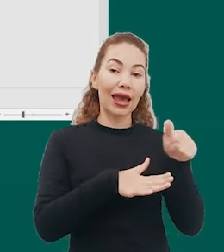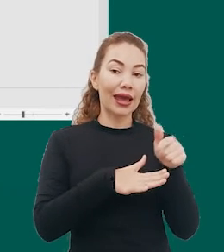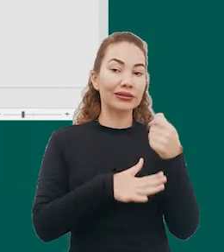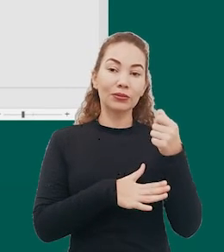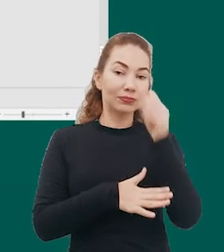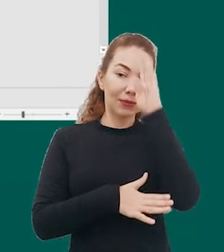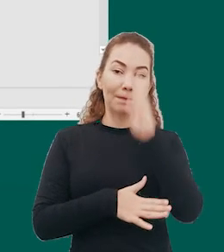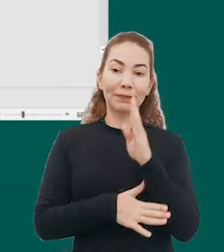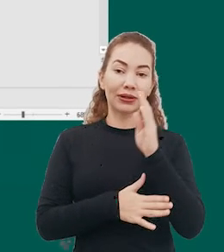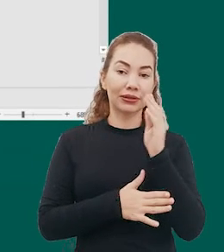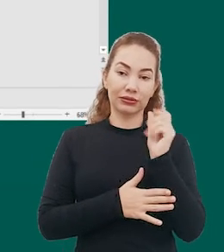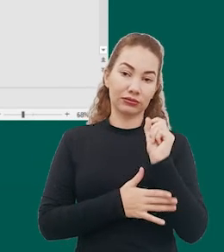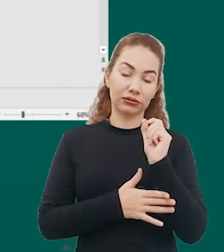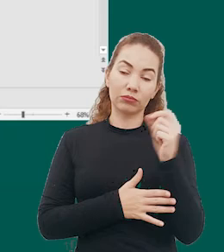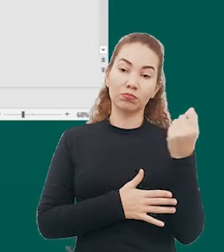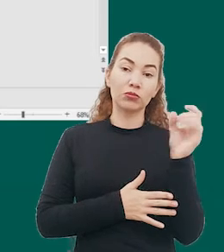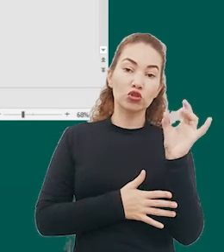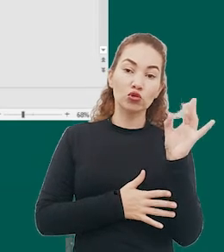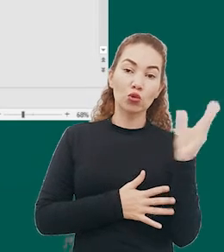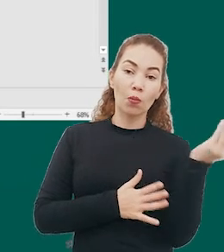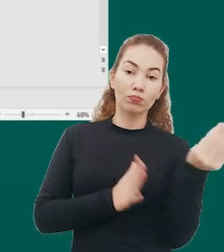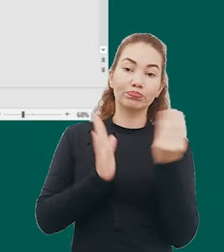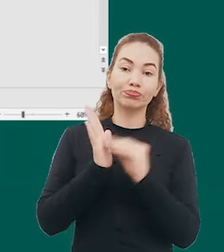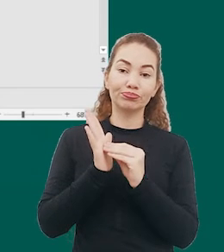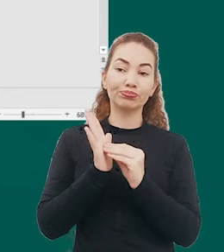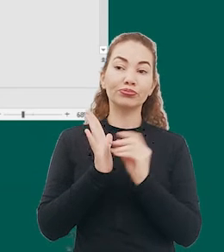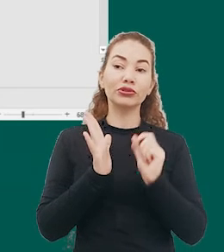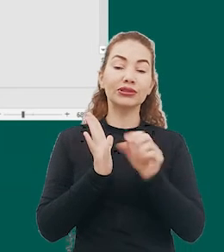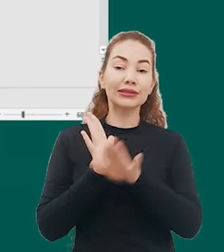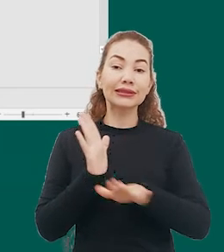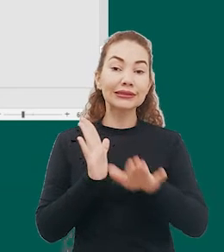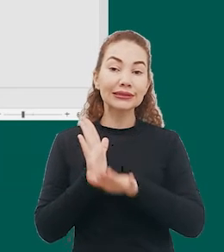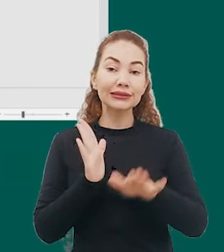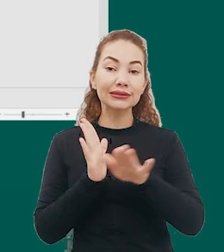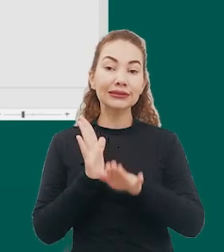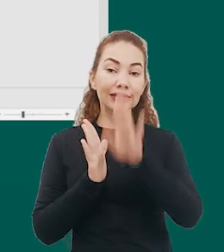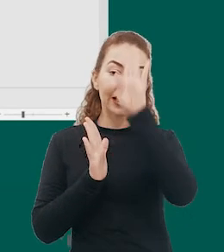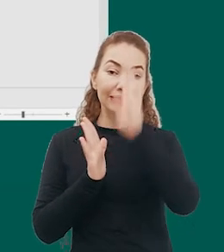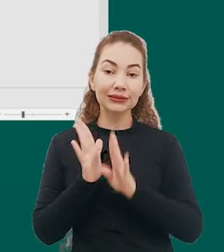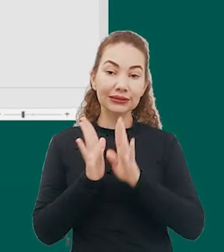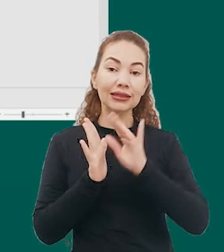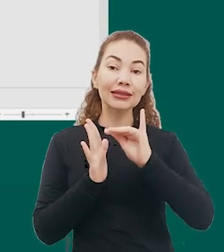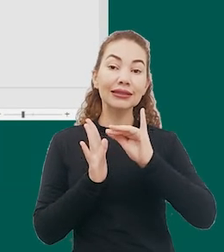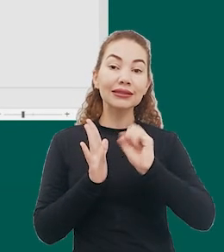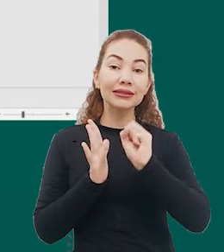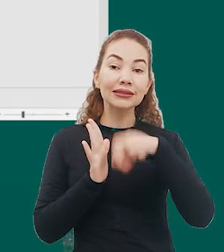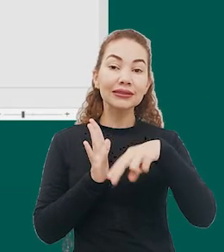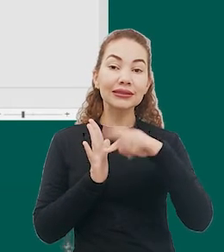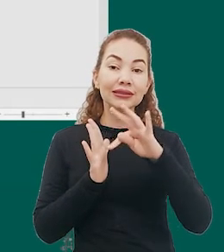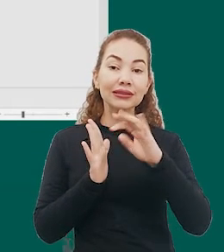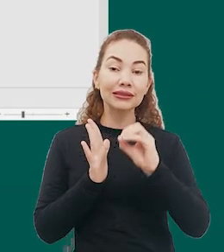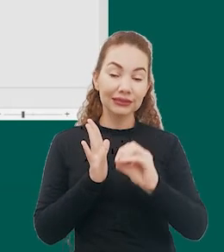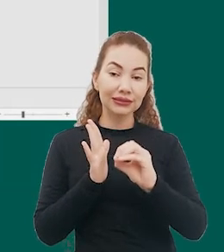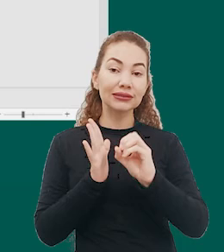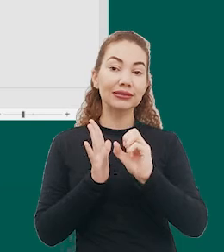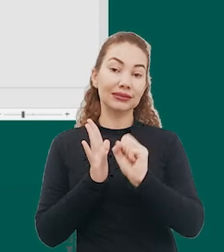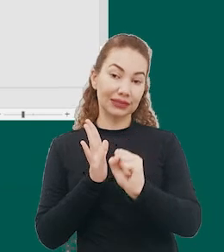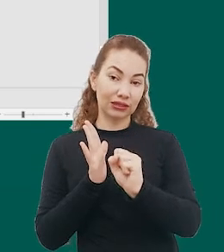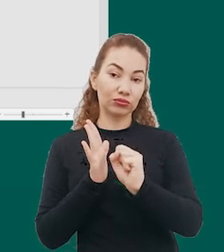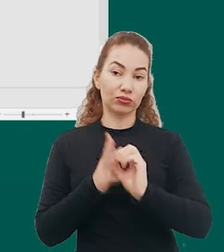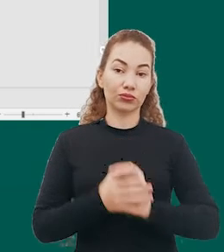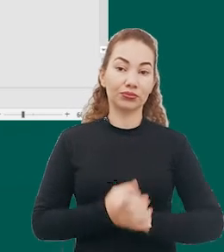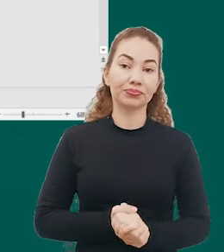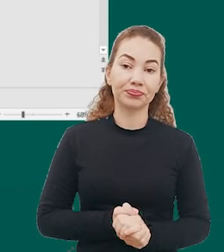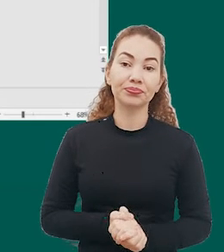isenta, então nós devemos colocar lá nos rendimentos isentos e não tributáveis,